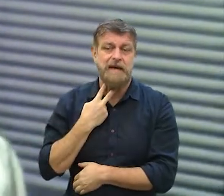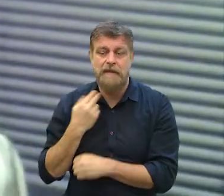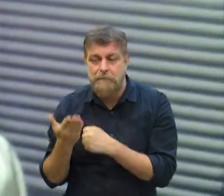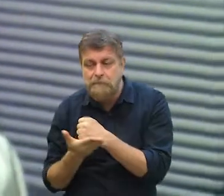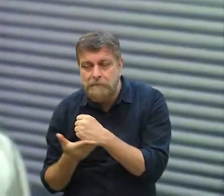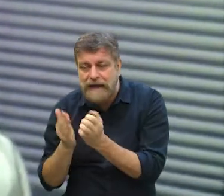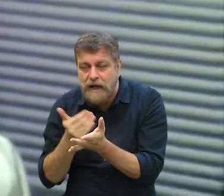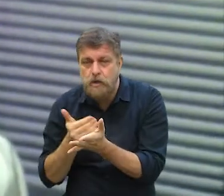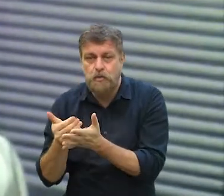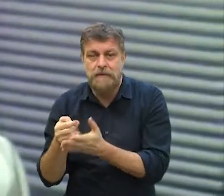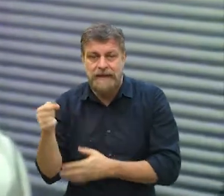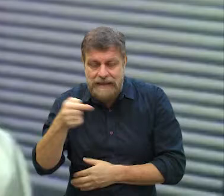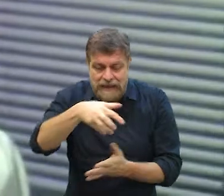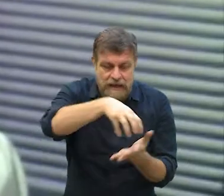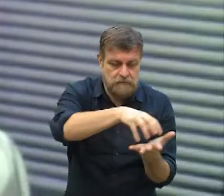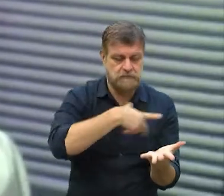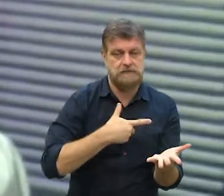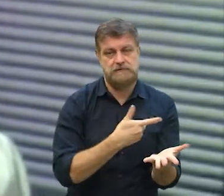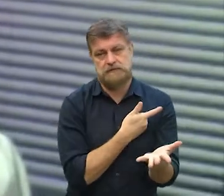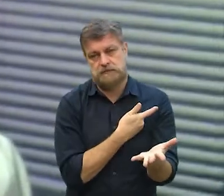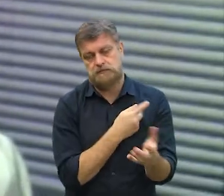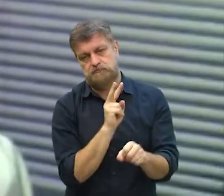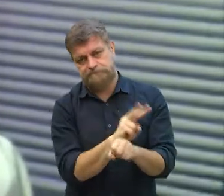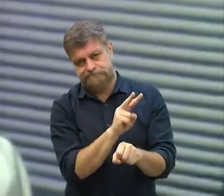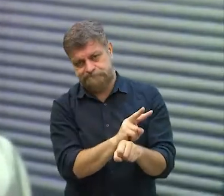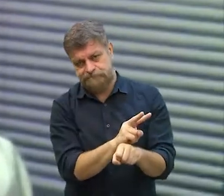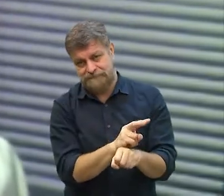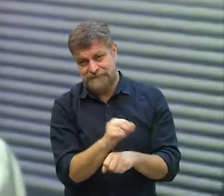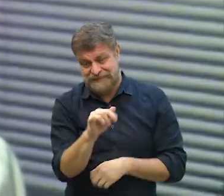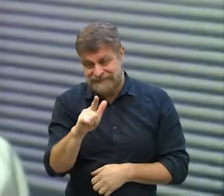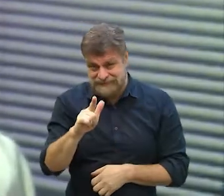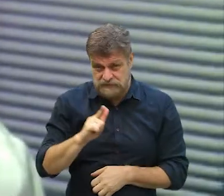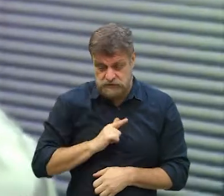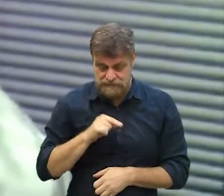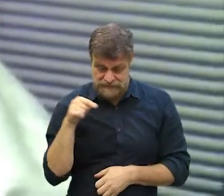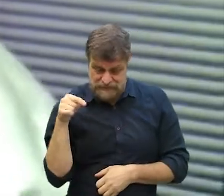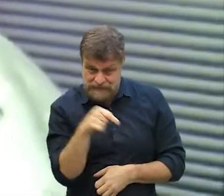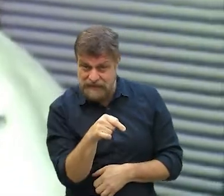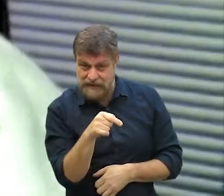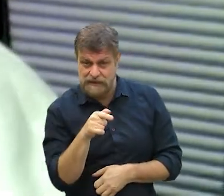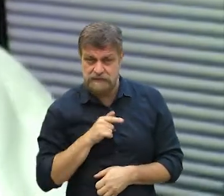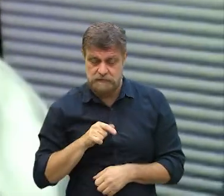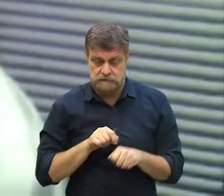pacientes. Então, talvez, se tivesse uma rede com uma